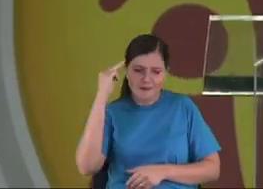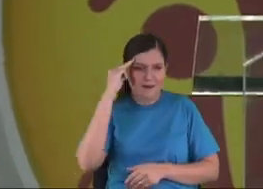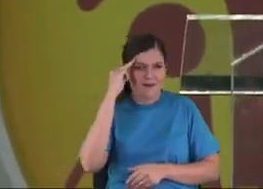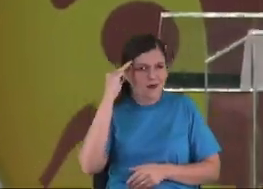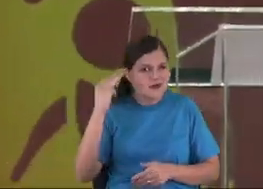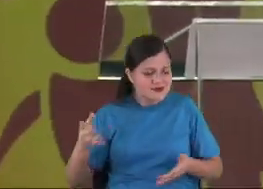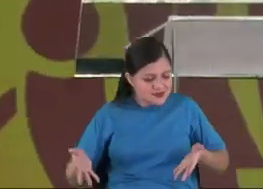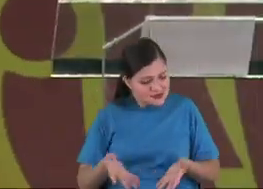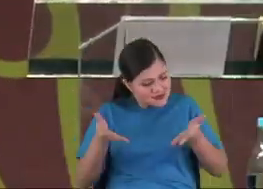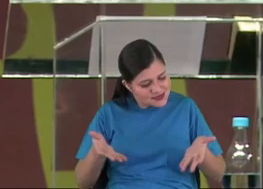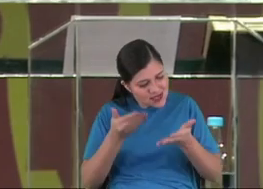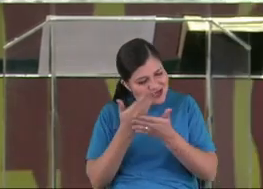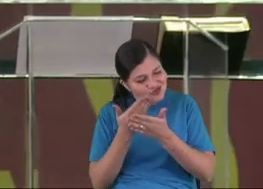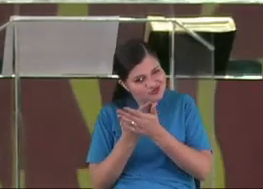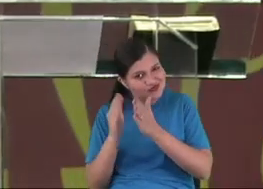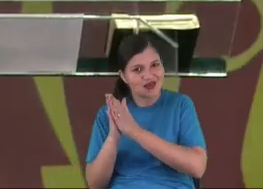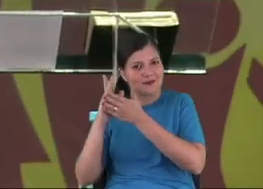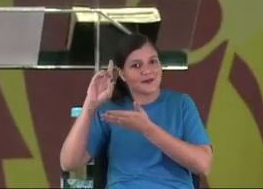seu filho,